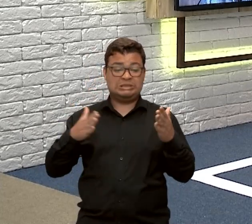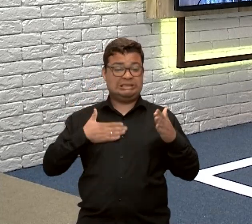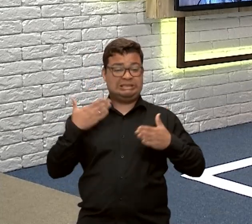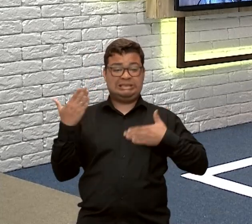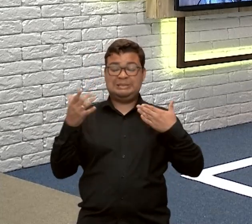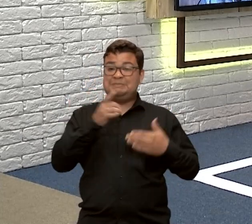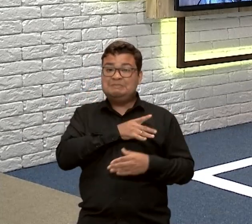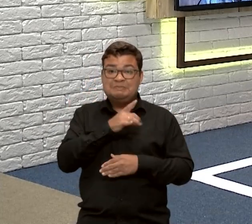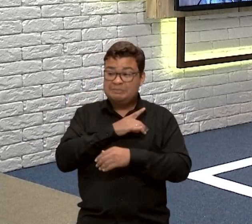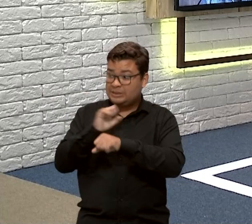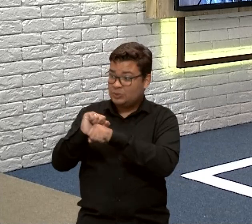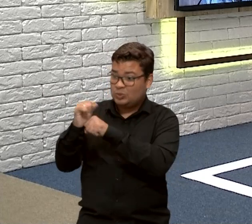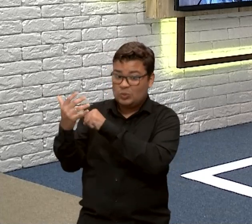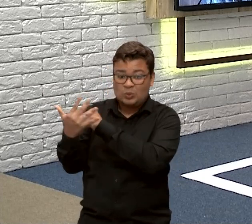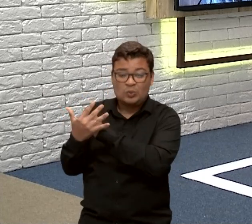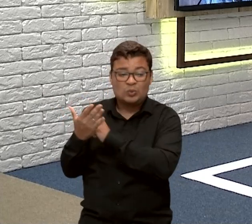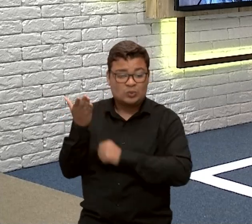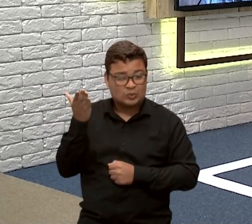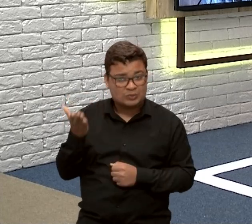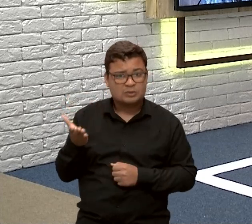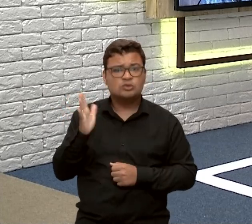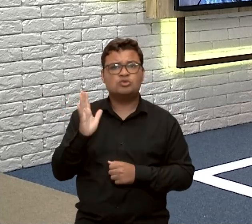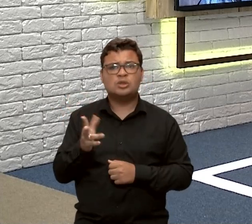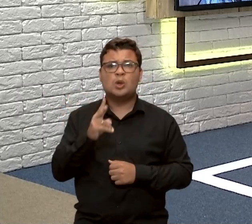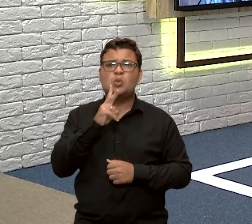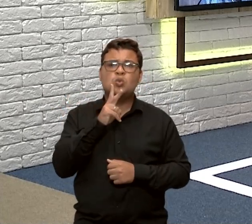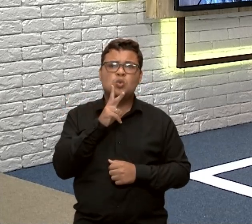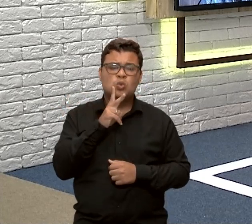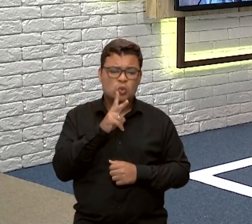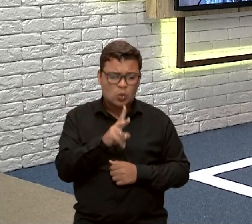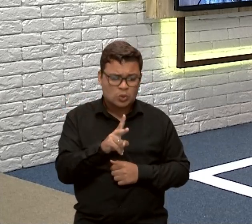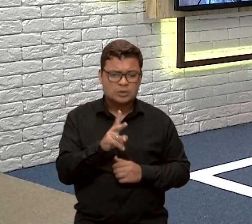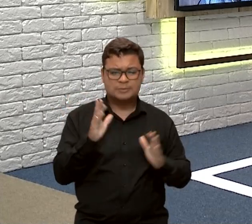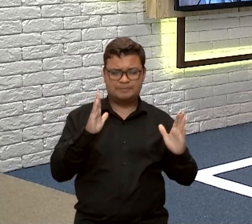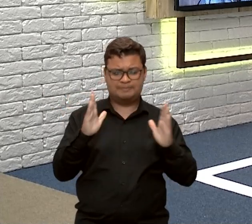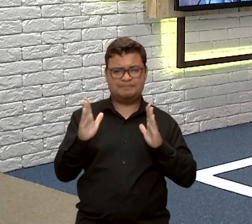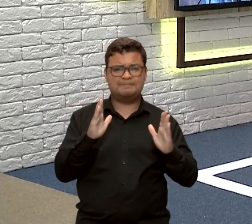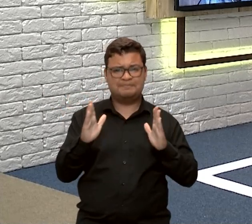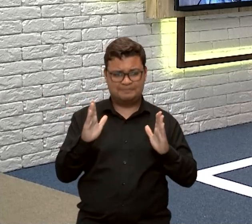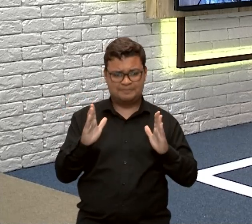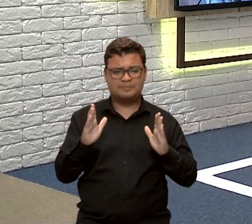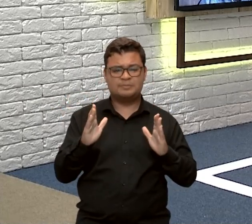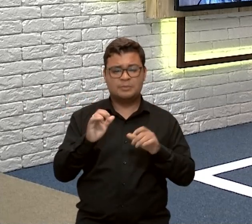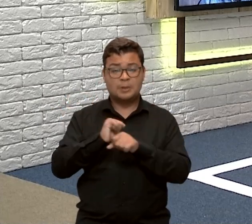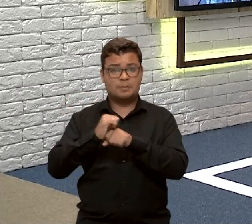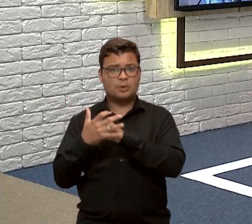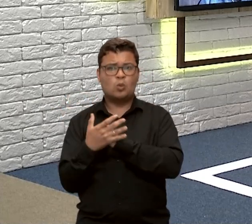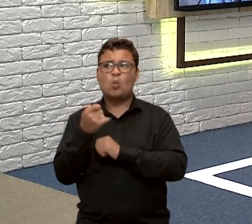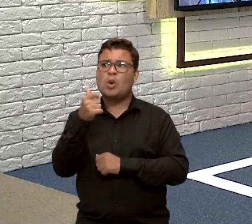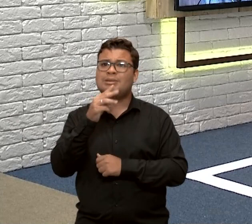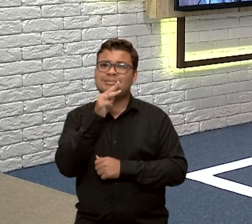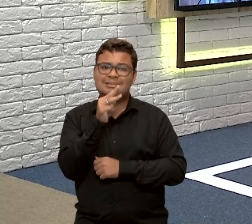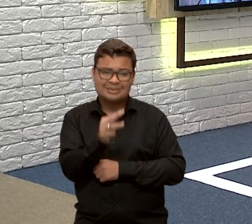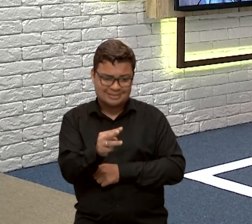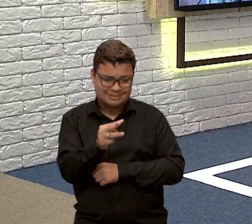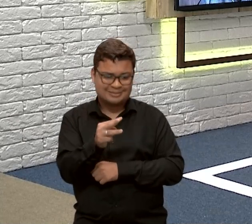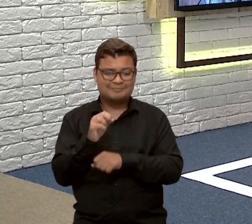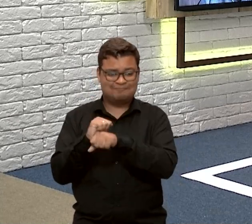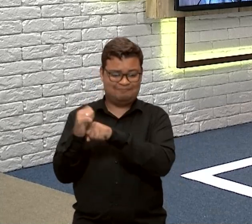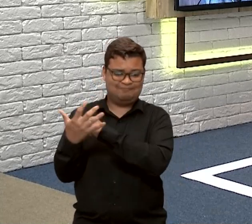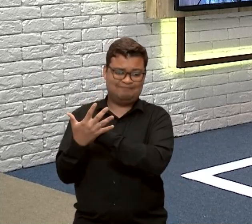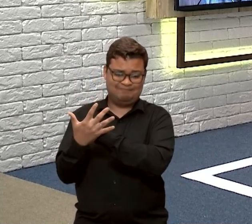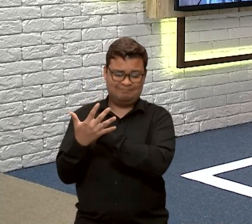em outro momento de redução de casos, menos casos. Mas, Mariana, queria falar já que a gente está citando muito também a questão da Covid, né?